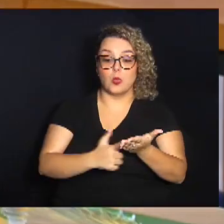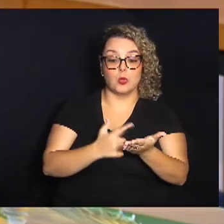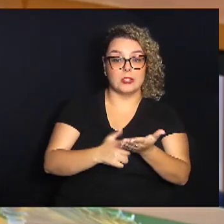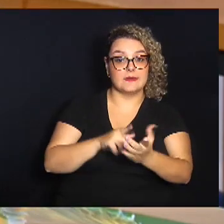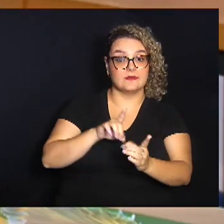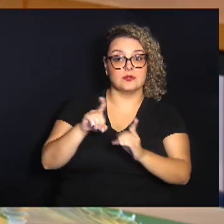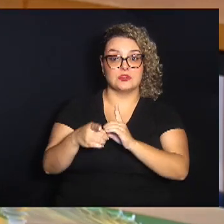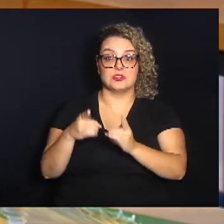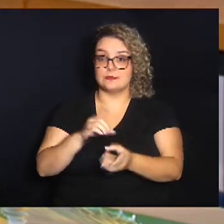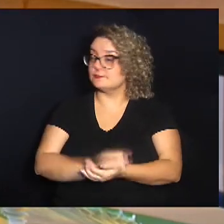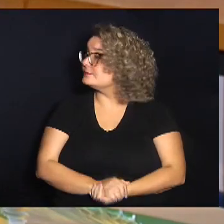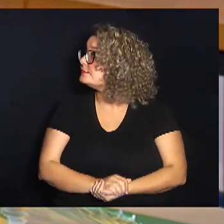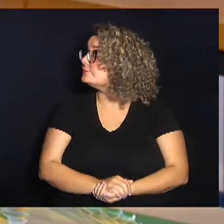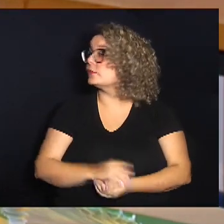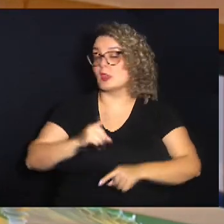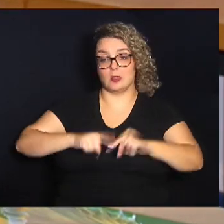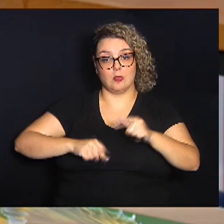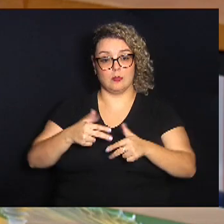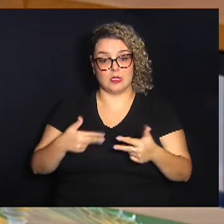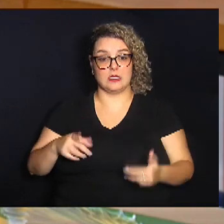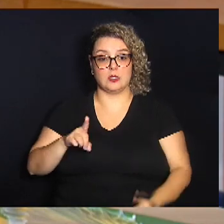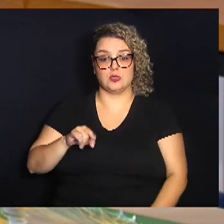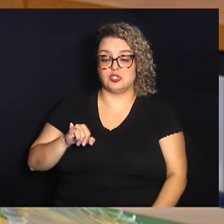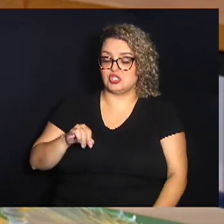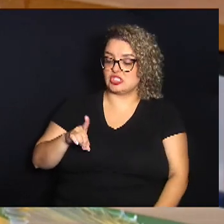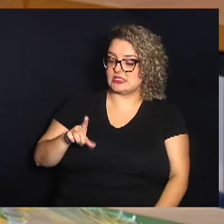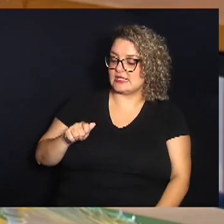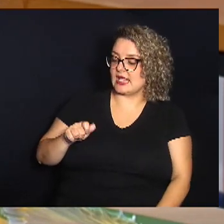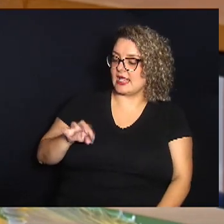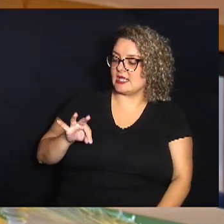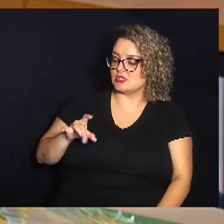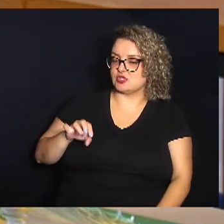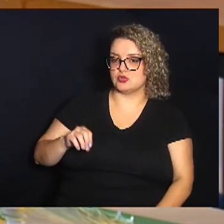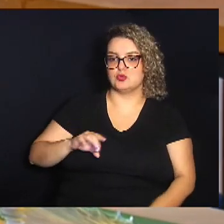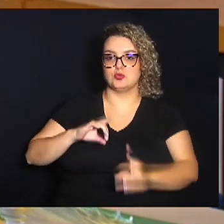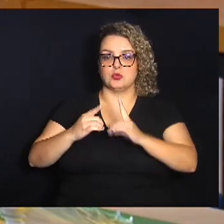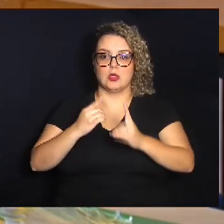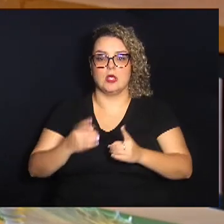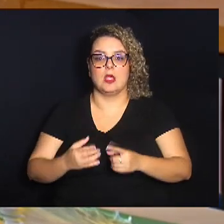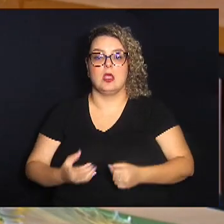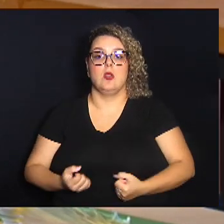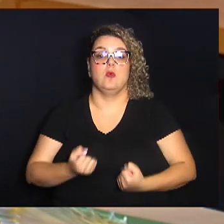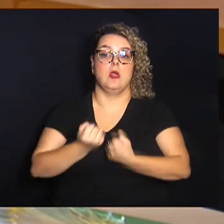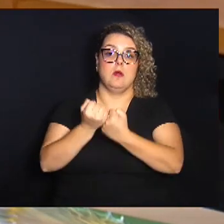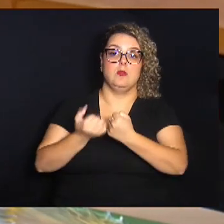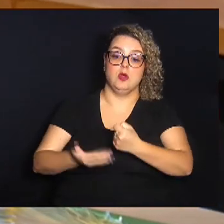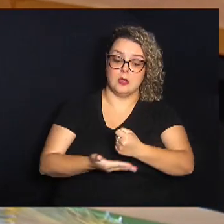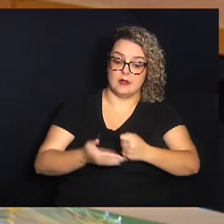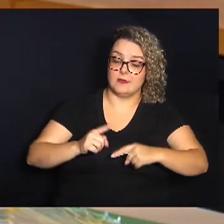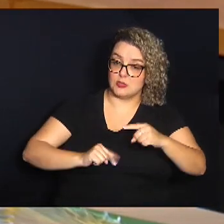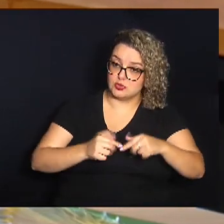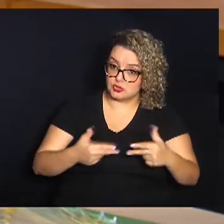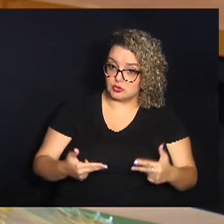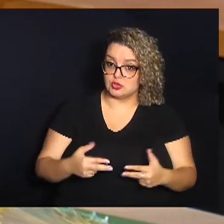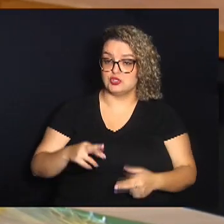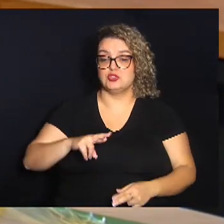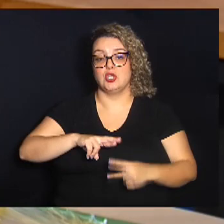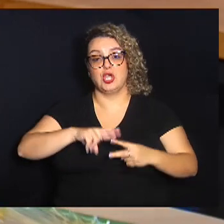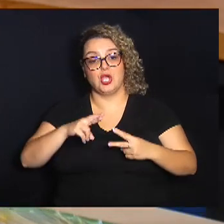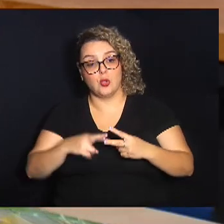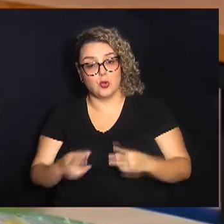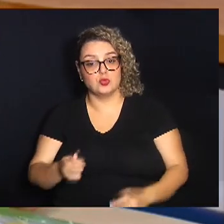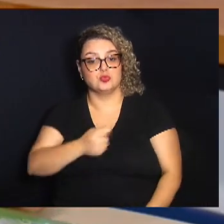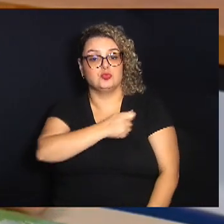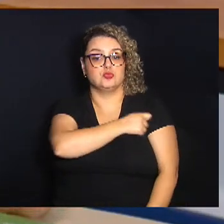didático. O material didático ele é um apoio, um subsídio, é a fonte primária, né, de recursos para os alunos terem